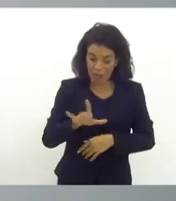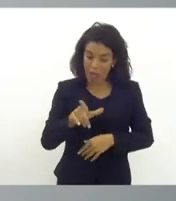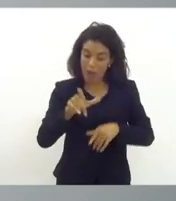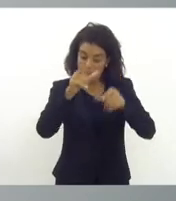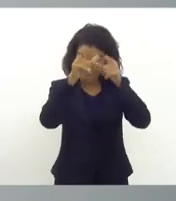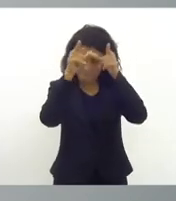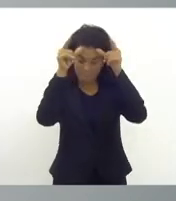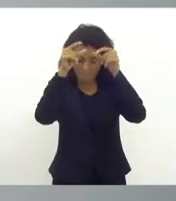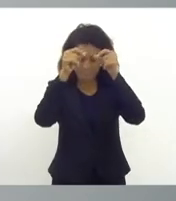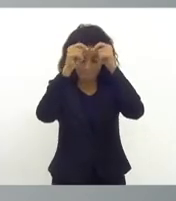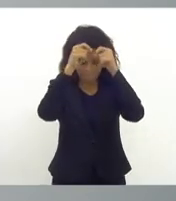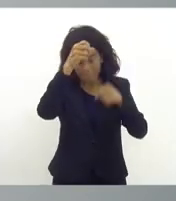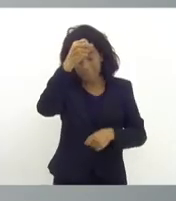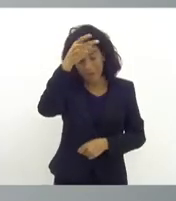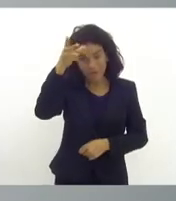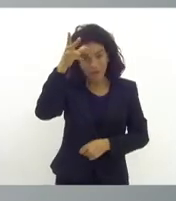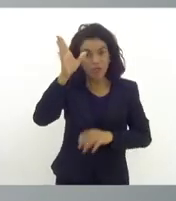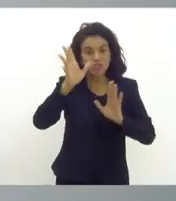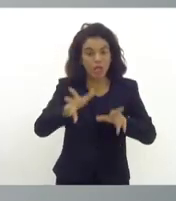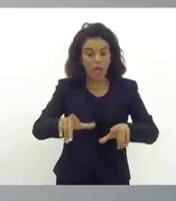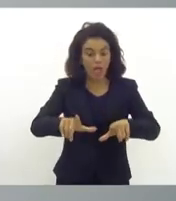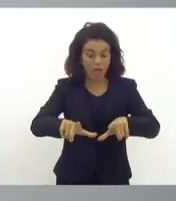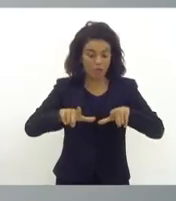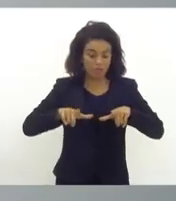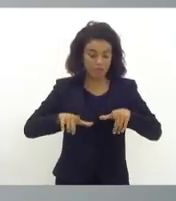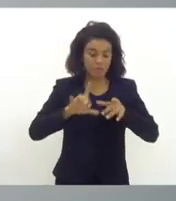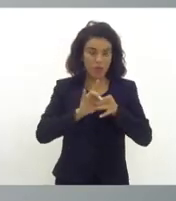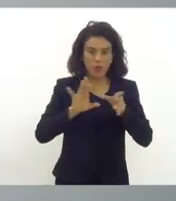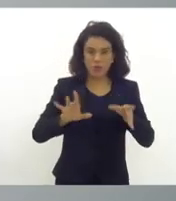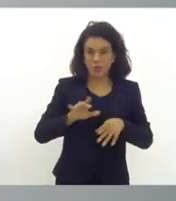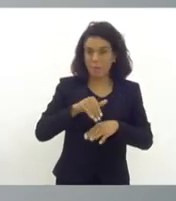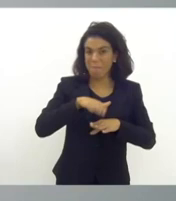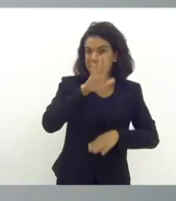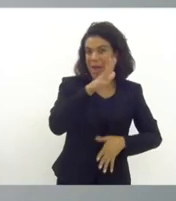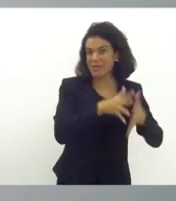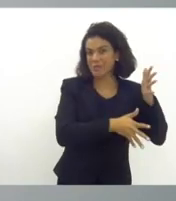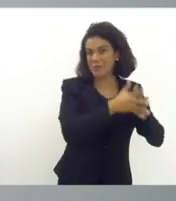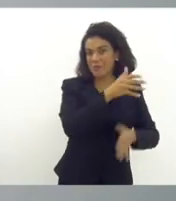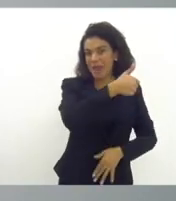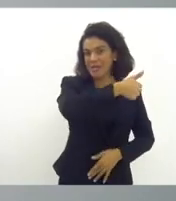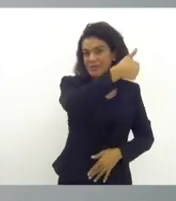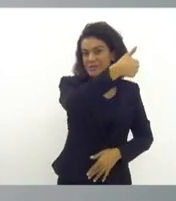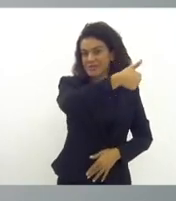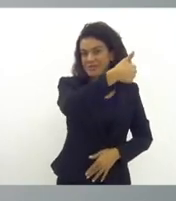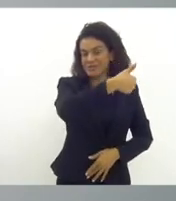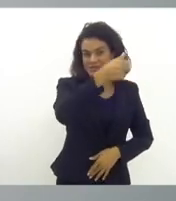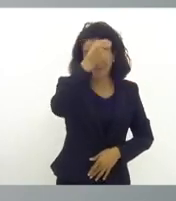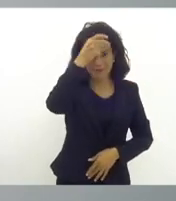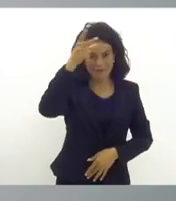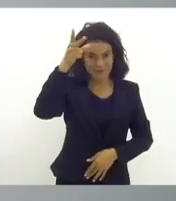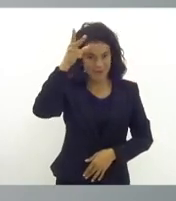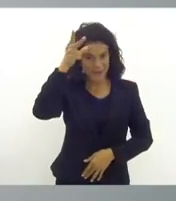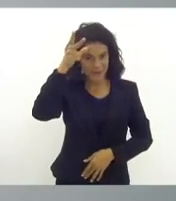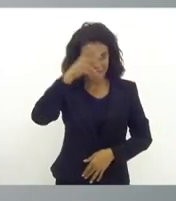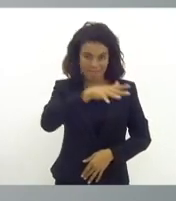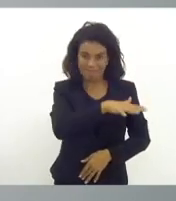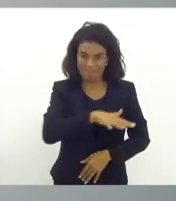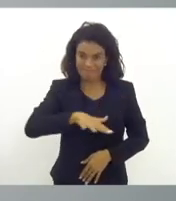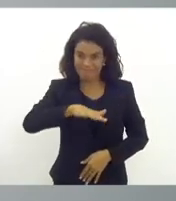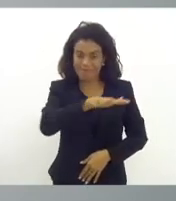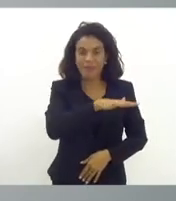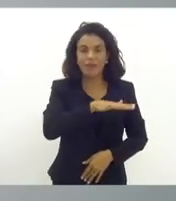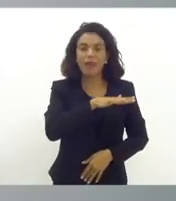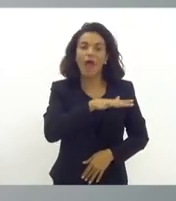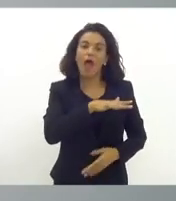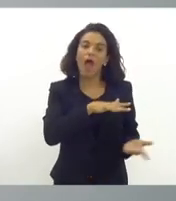já me autorizou porque você já passou por um crivo muito mais complexo que é da análise da municipalidade Então você já tem ali